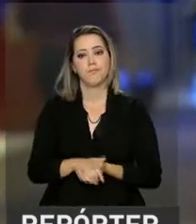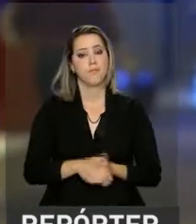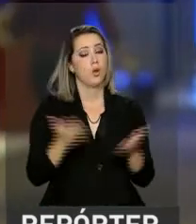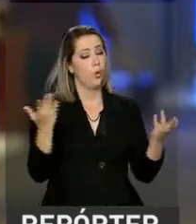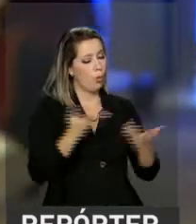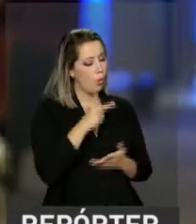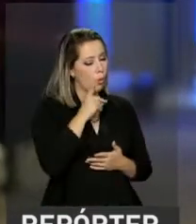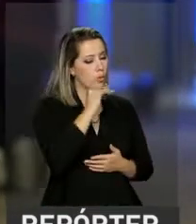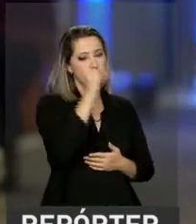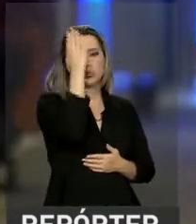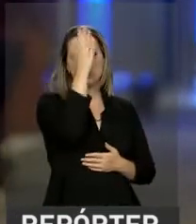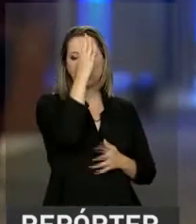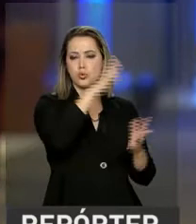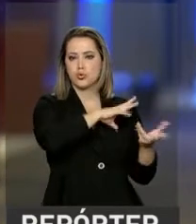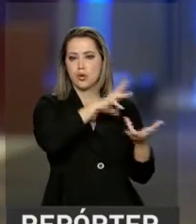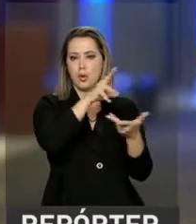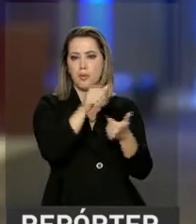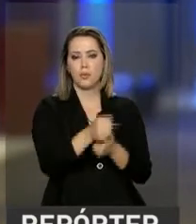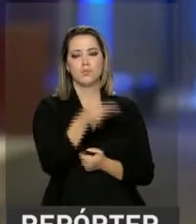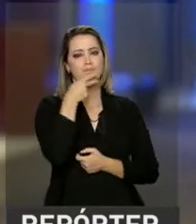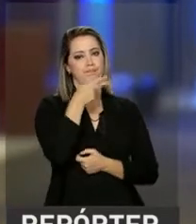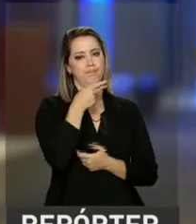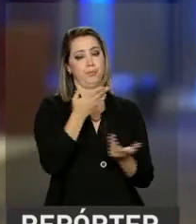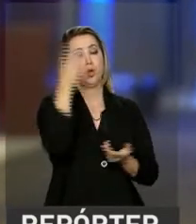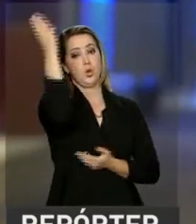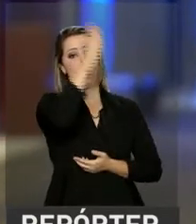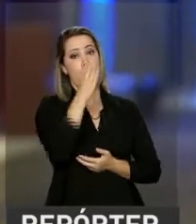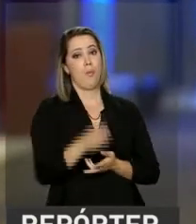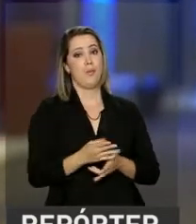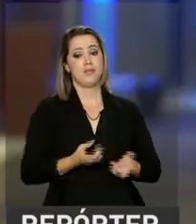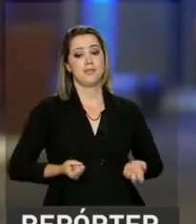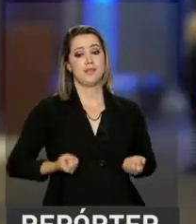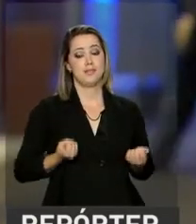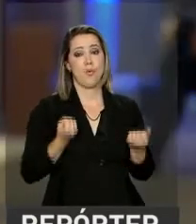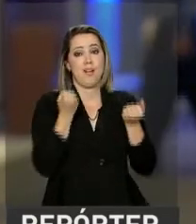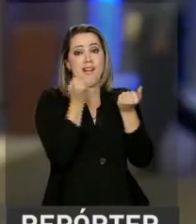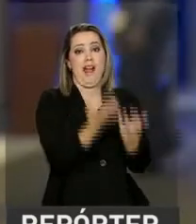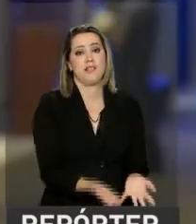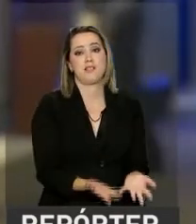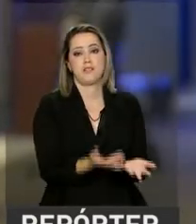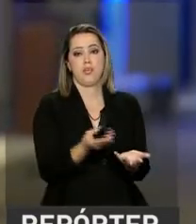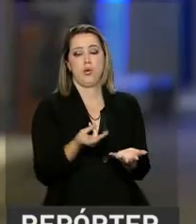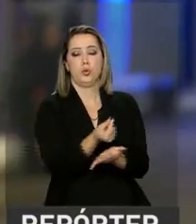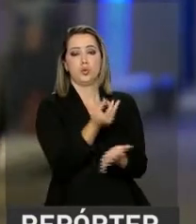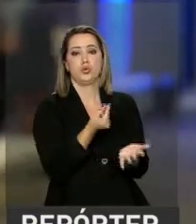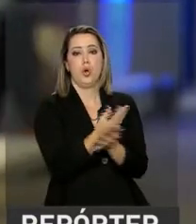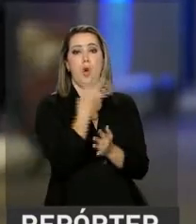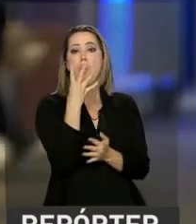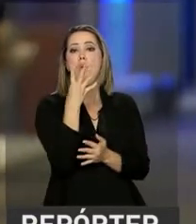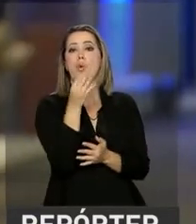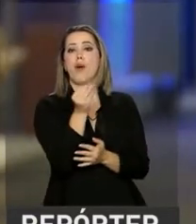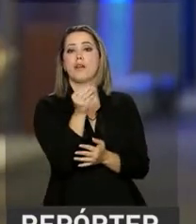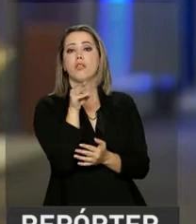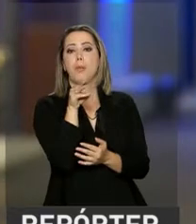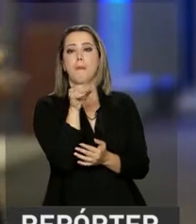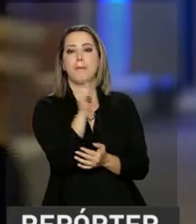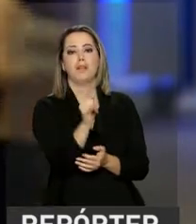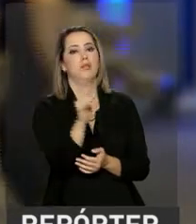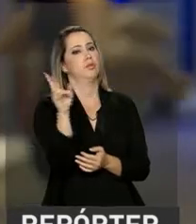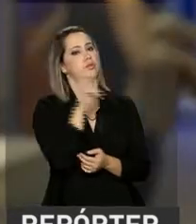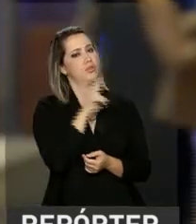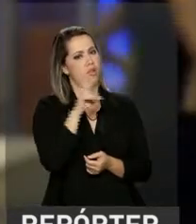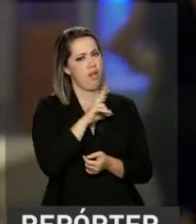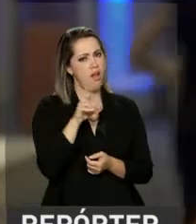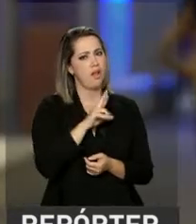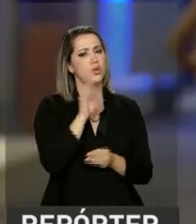combate ao tabagismo. O Brasil gasta com ações de saúde 40 bilhões de reais por ano,